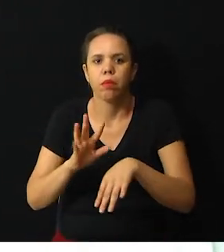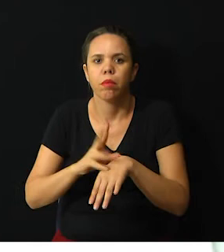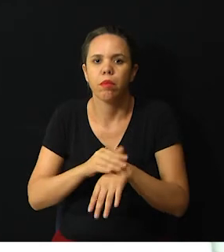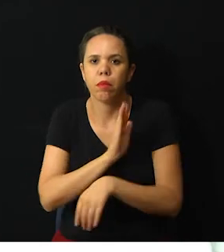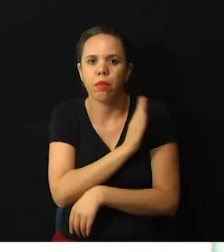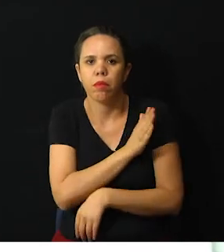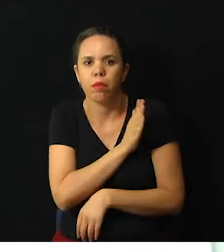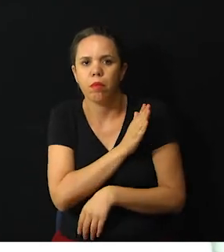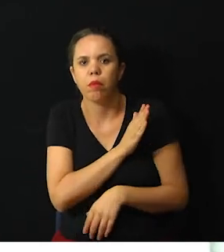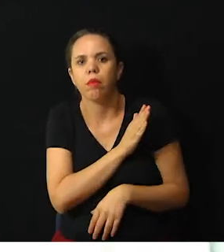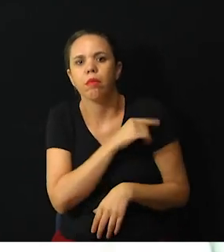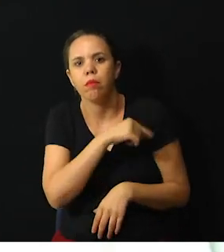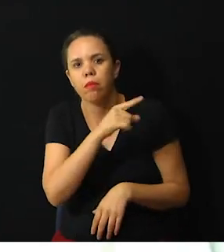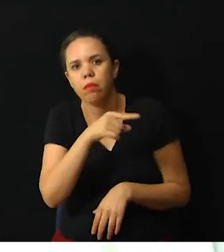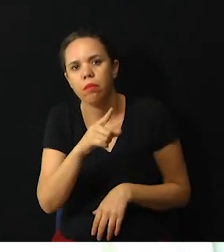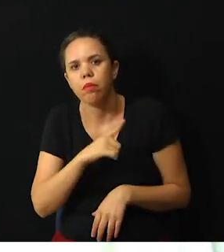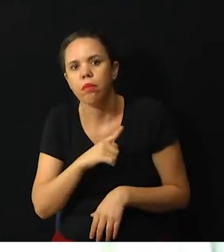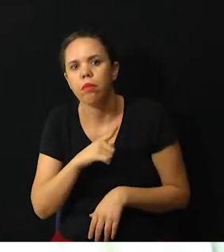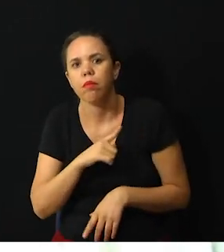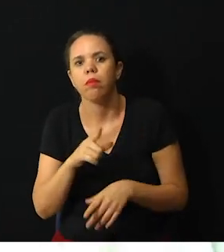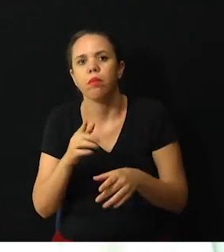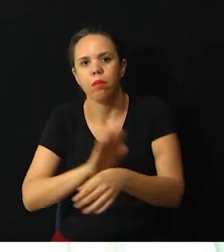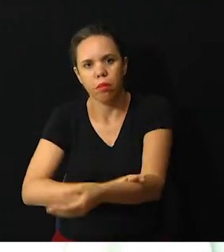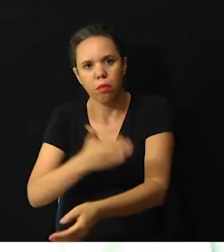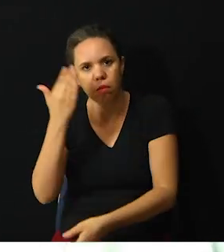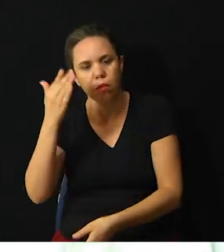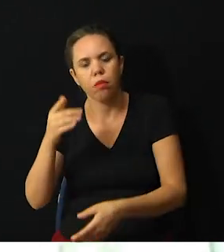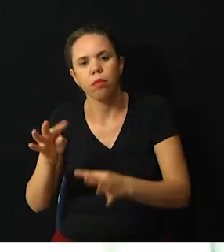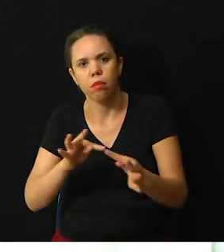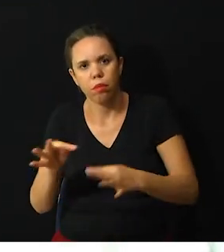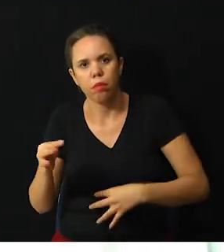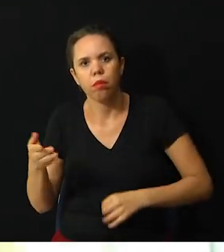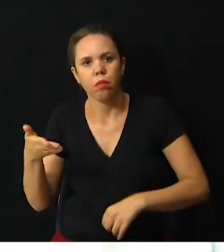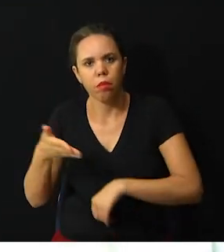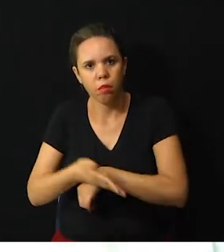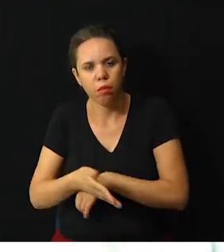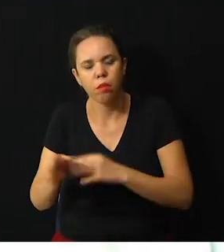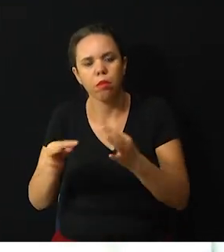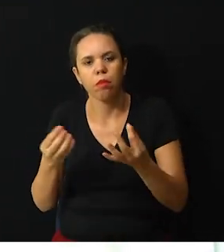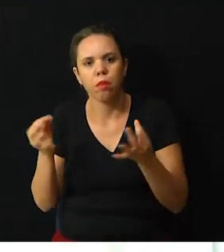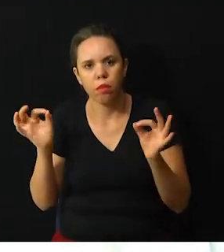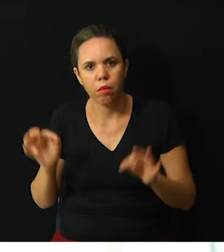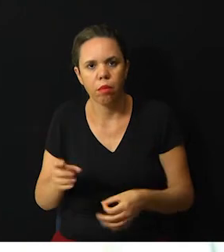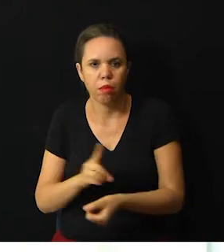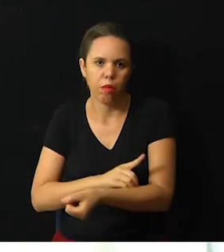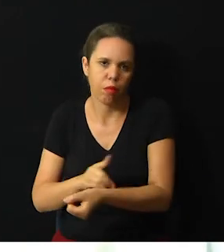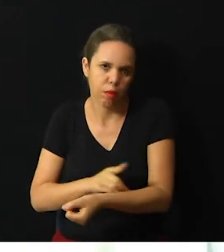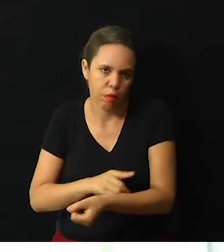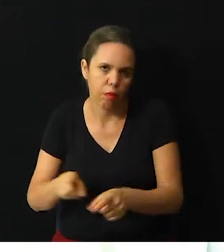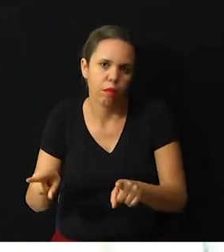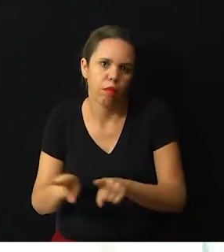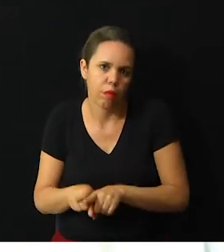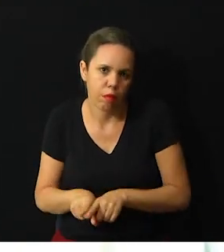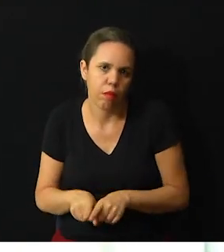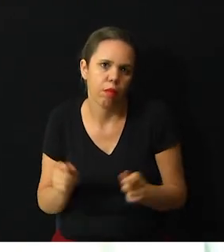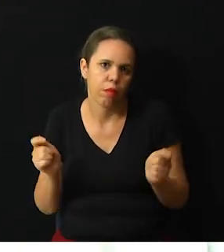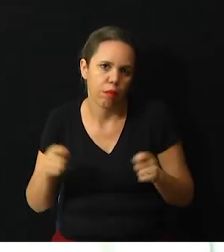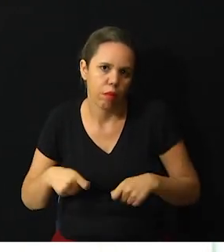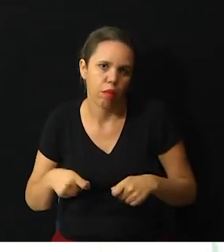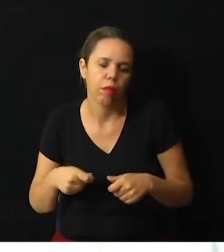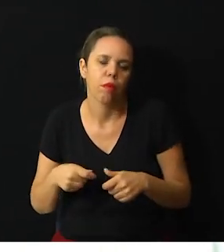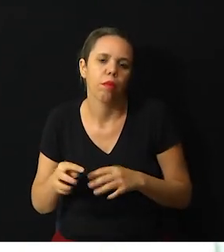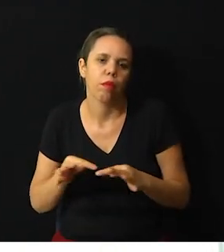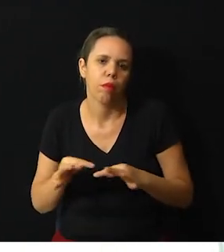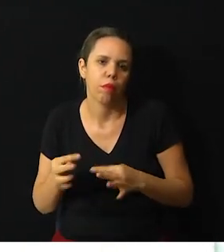de doença cardiovascular. Então, se eu for hipertenso, logo ter acesso a como me tratar, se for diabético, ter acesso a como me